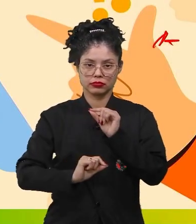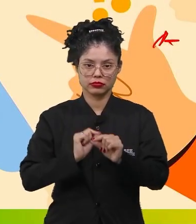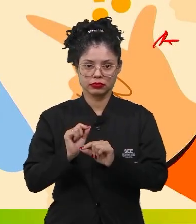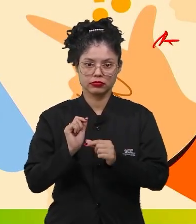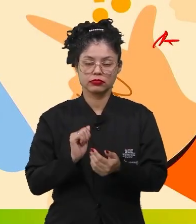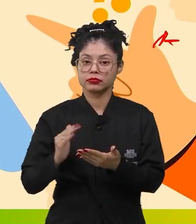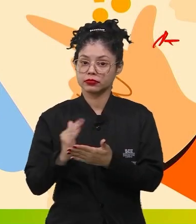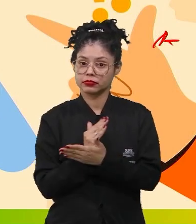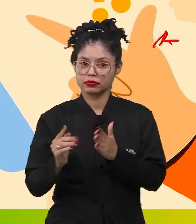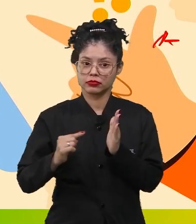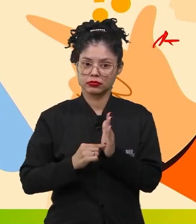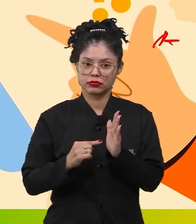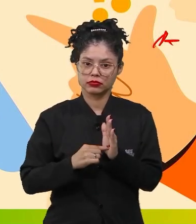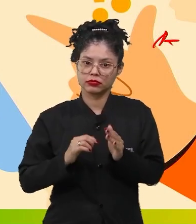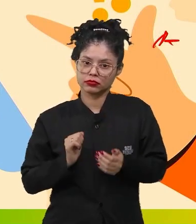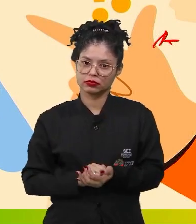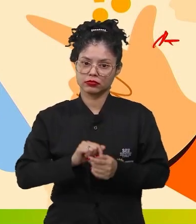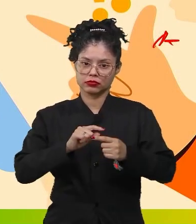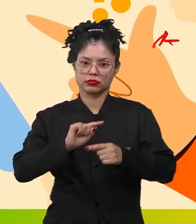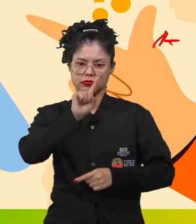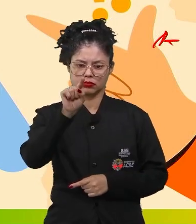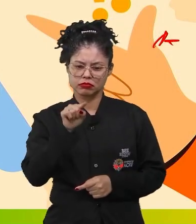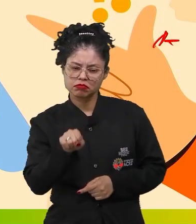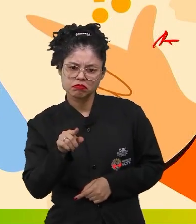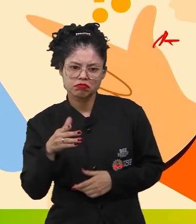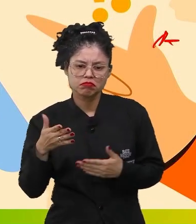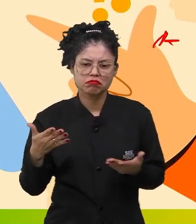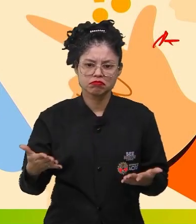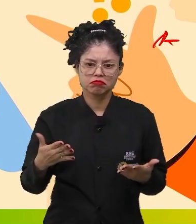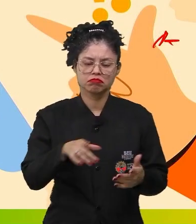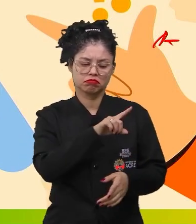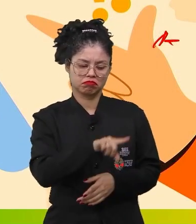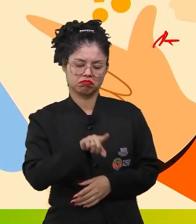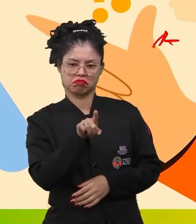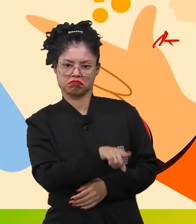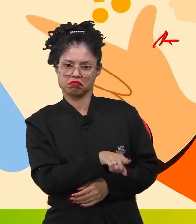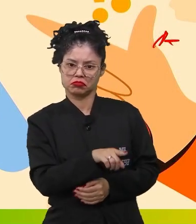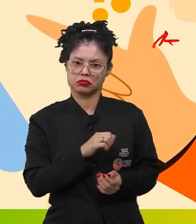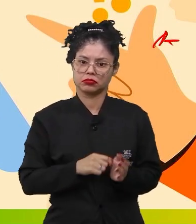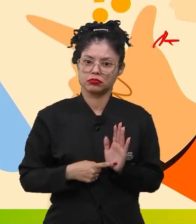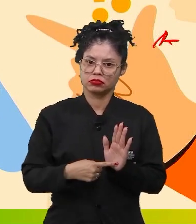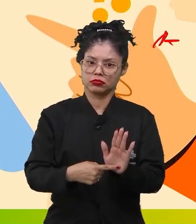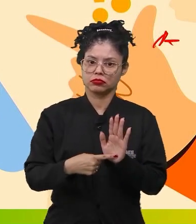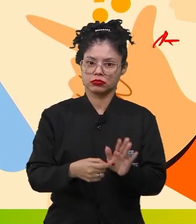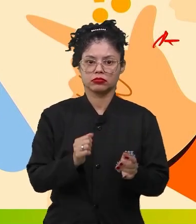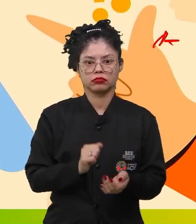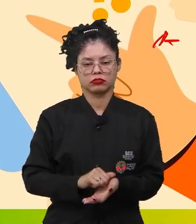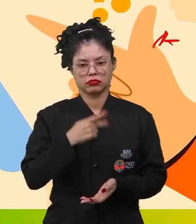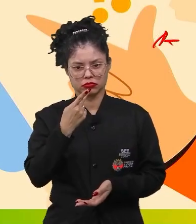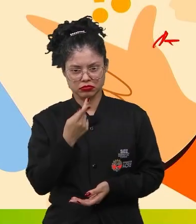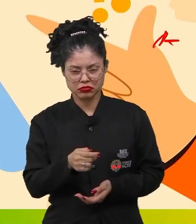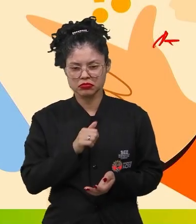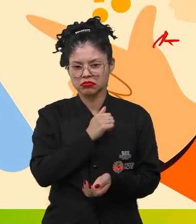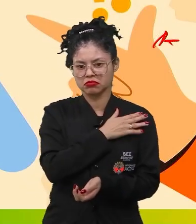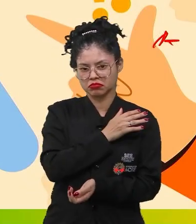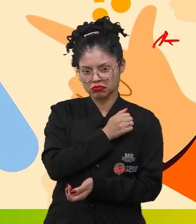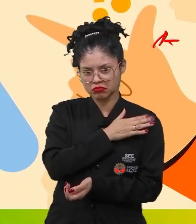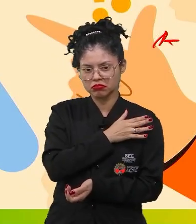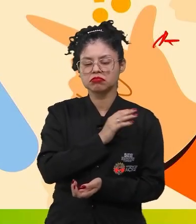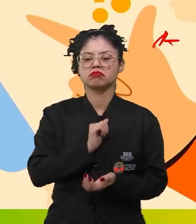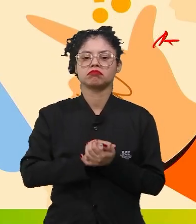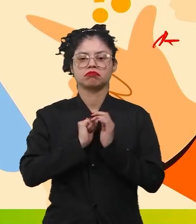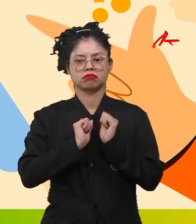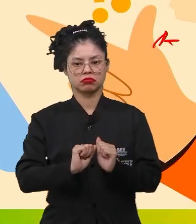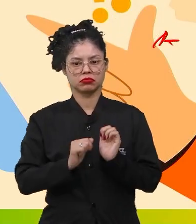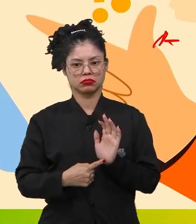aqui alguns pontos de interrogações, alguns elementos que podem representar uma fala preconceituosa,